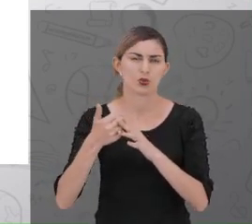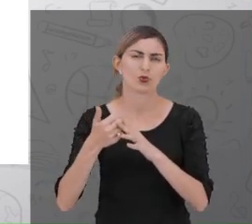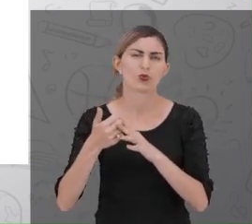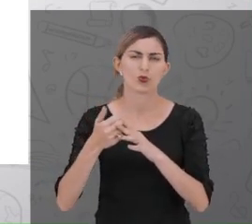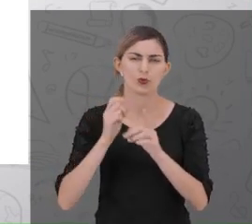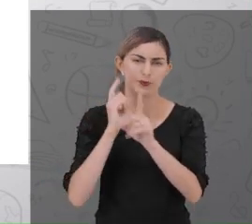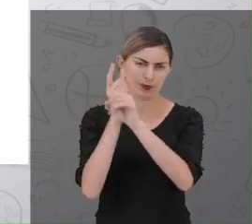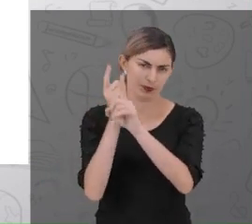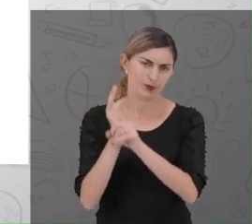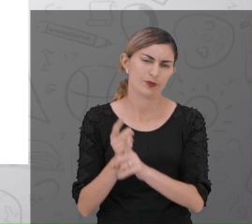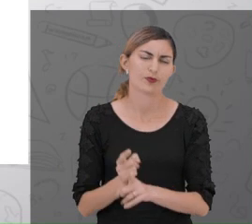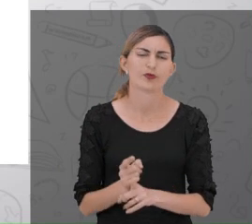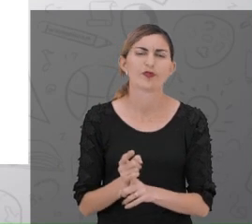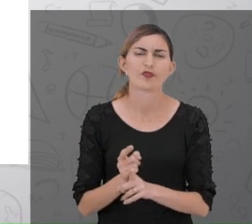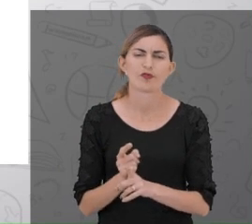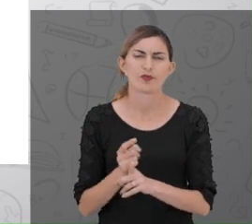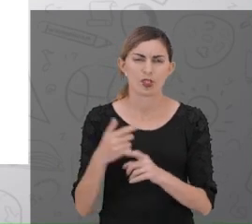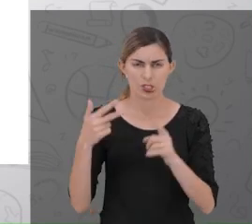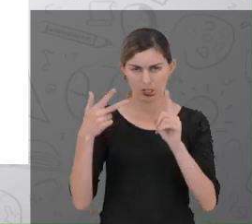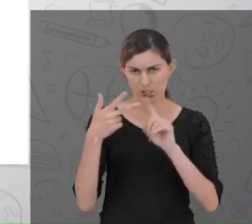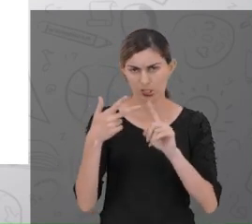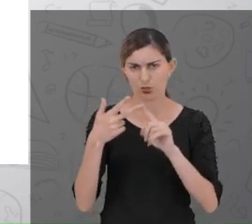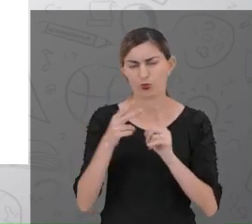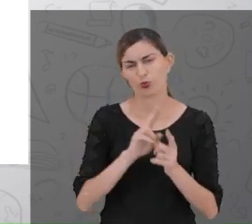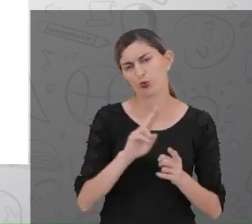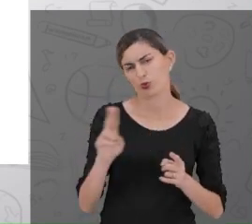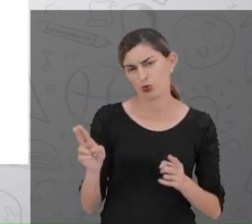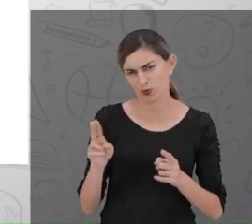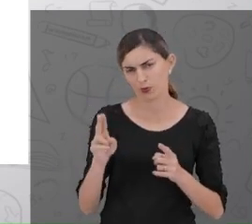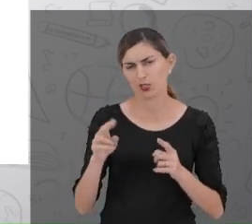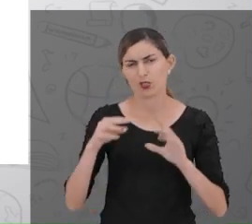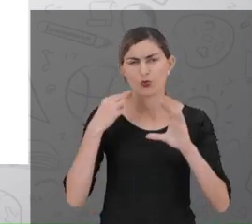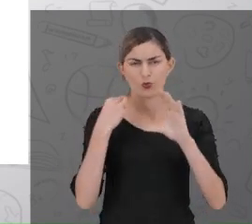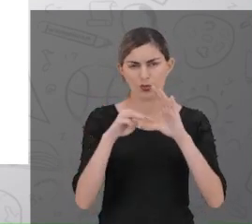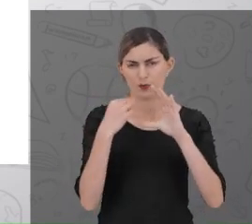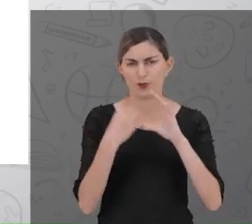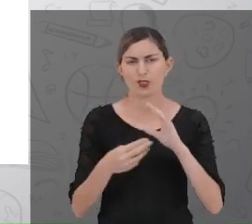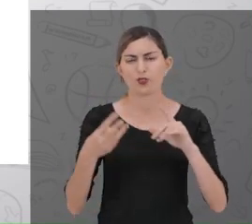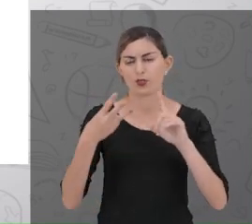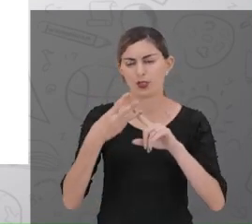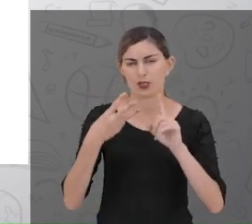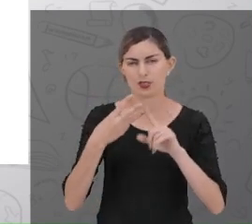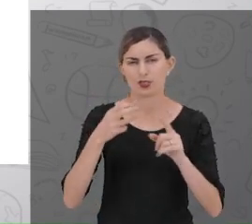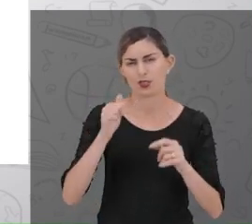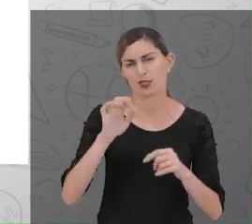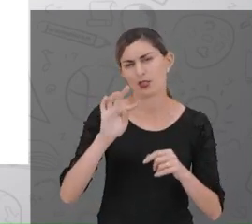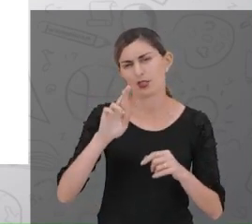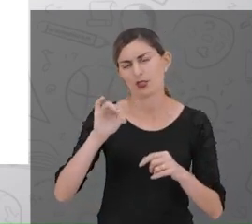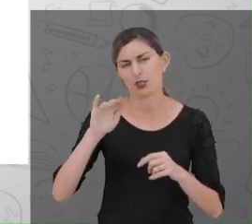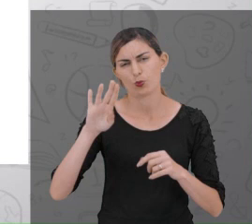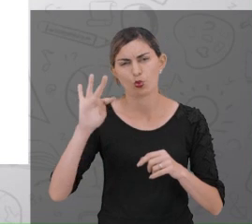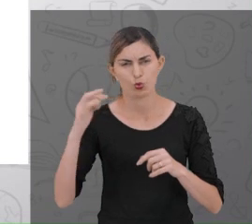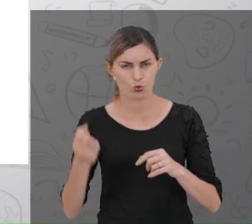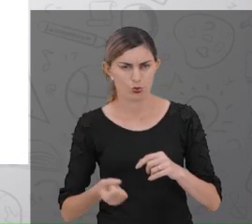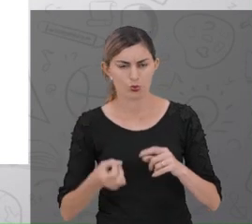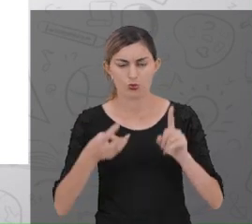primeiro atributo como sendo o identificador, o segundo o nome e o e-mail no terceiro